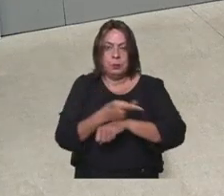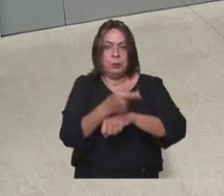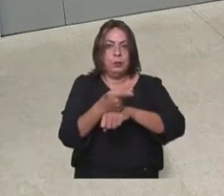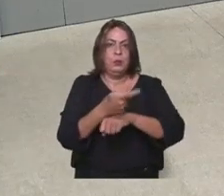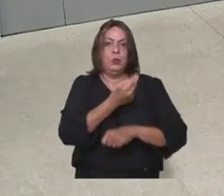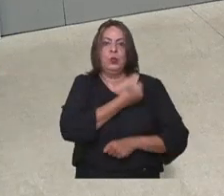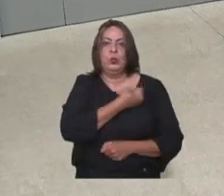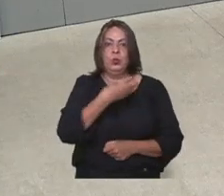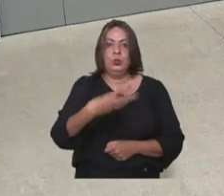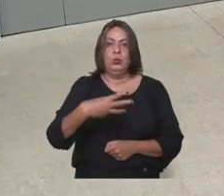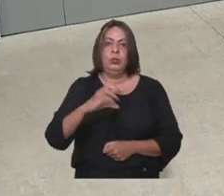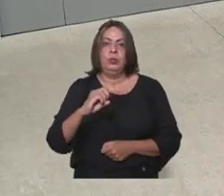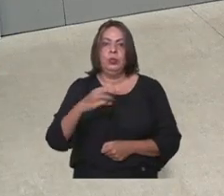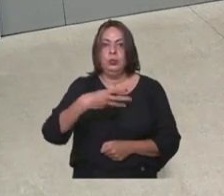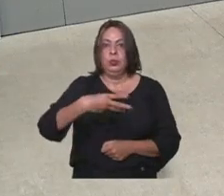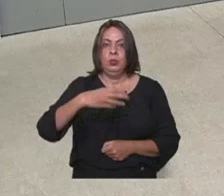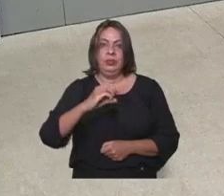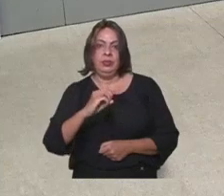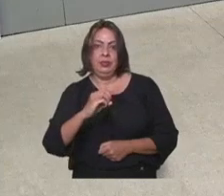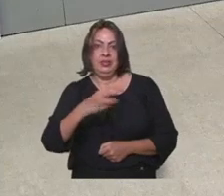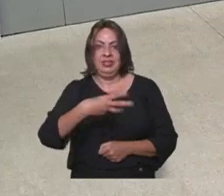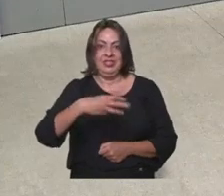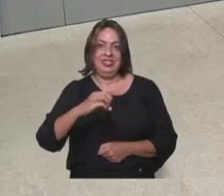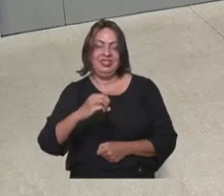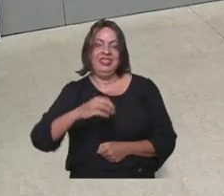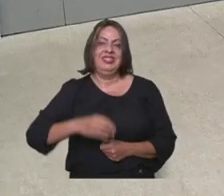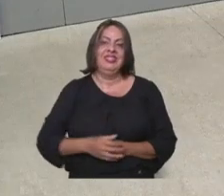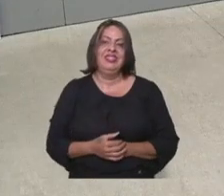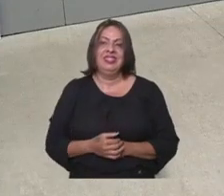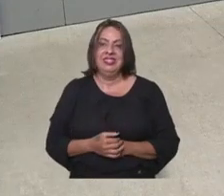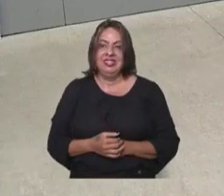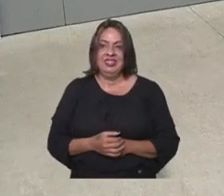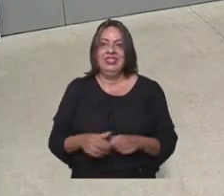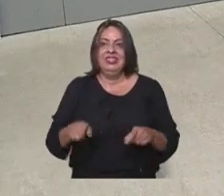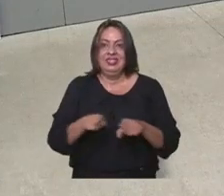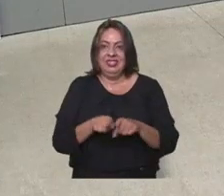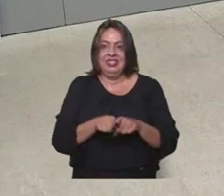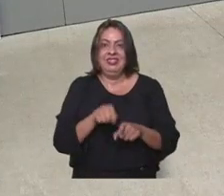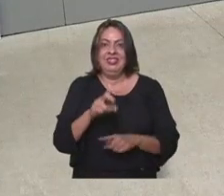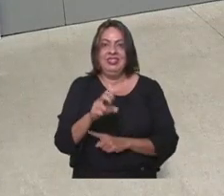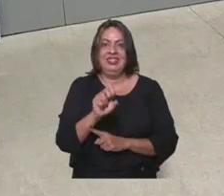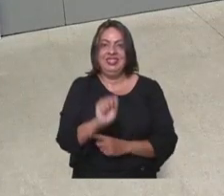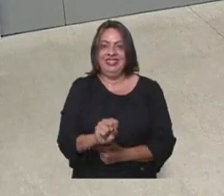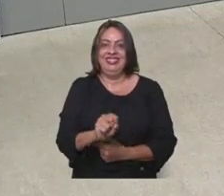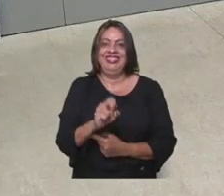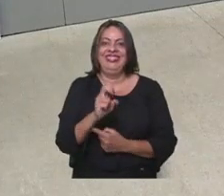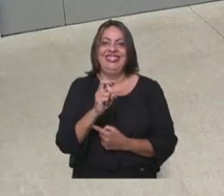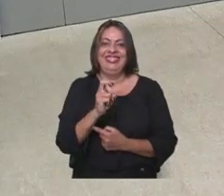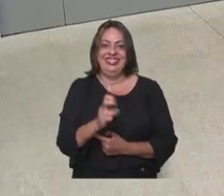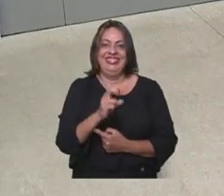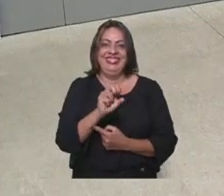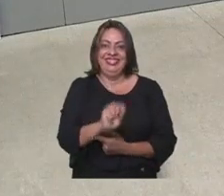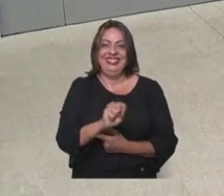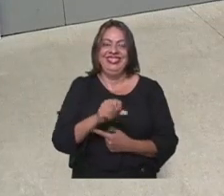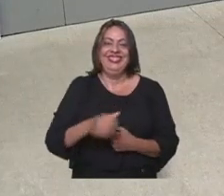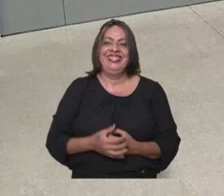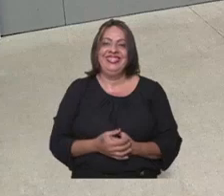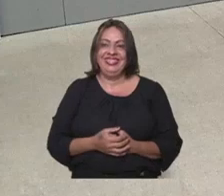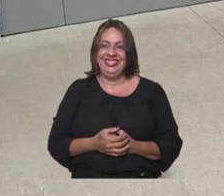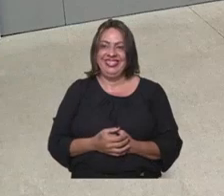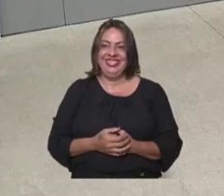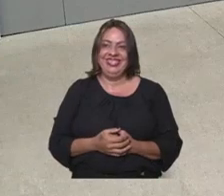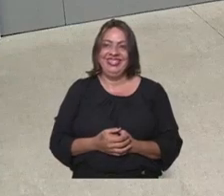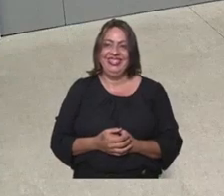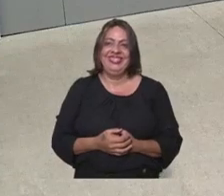para marcar, 30, 30, marque 30, 30. Sobe também a de número 58,